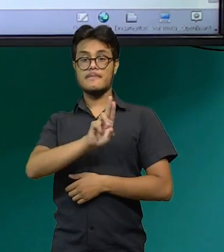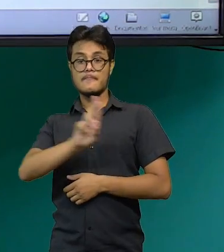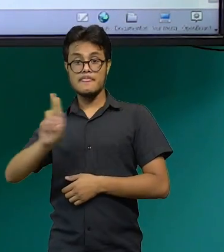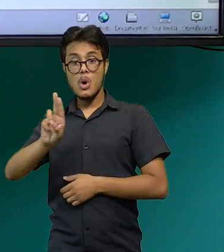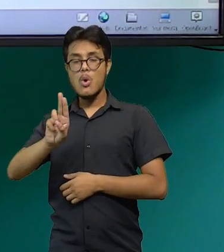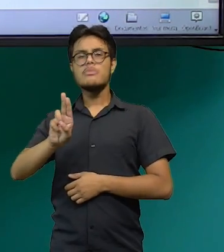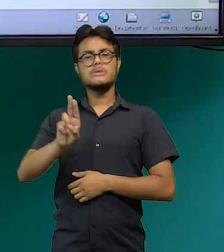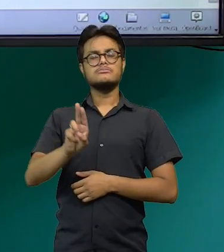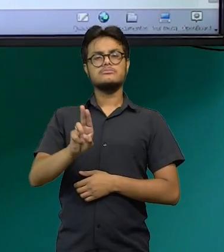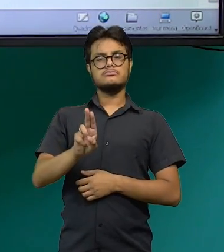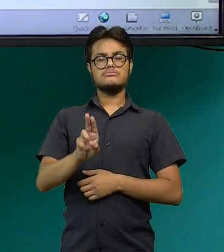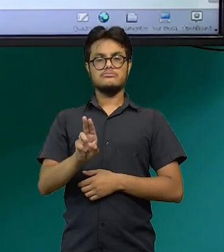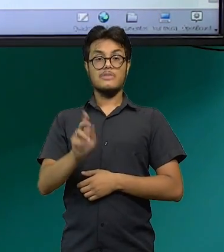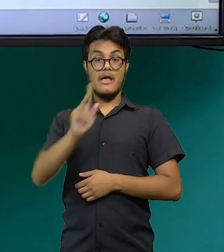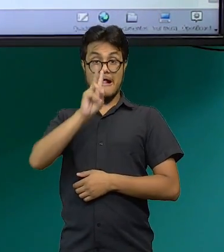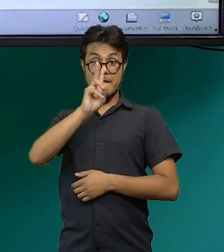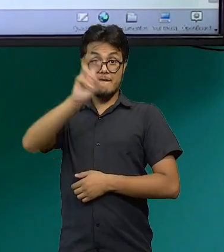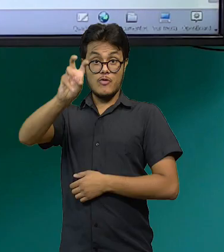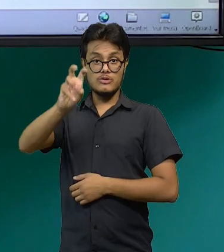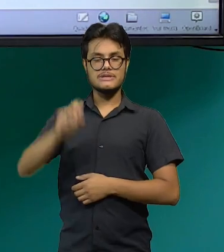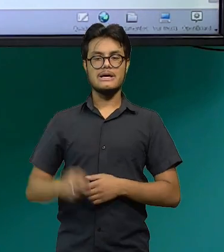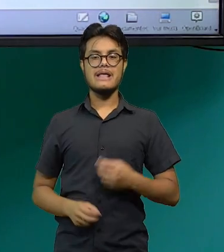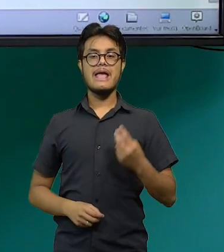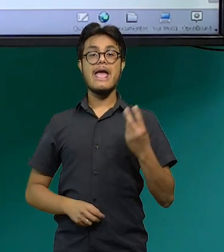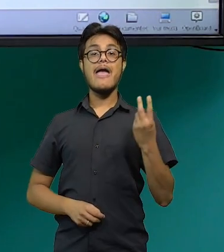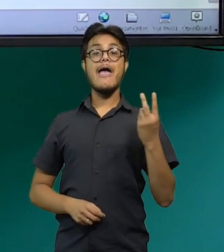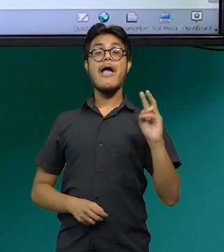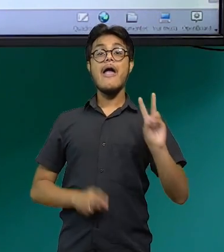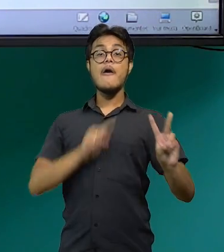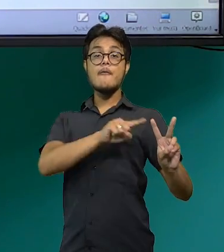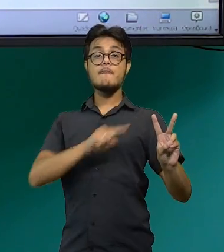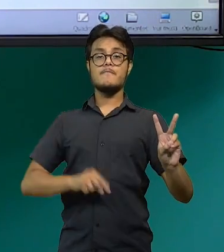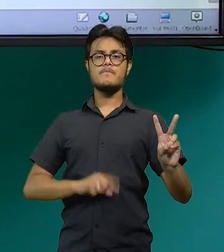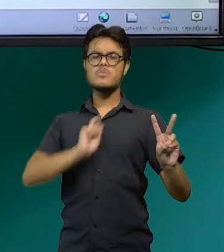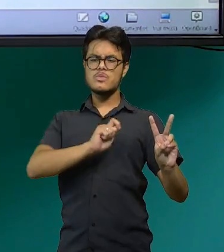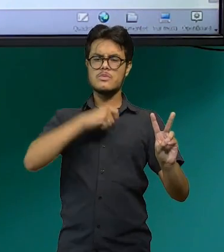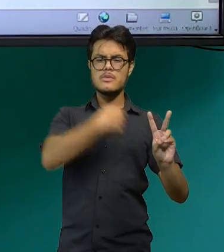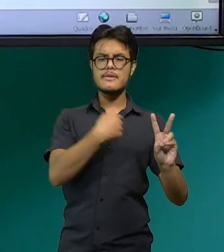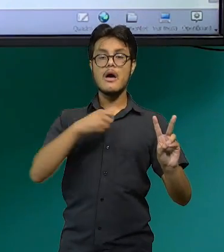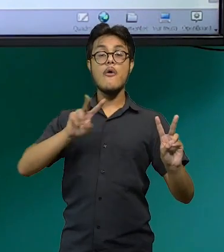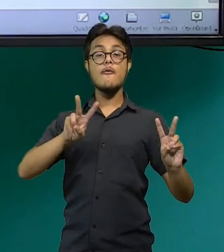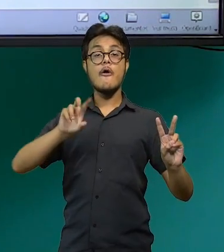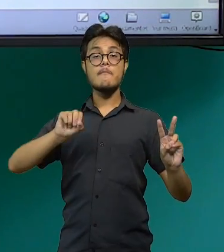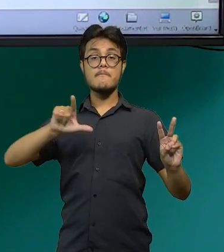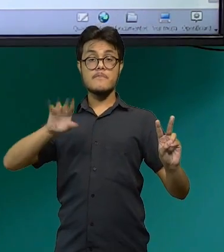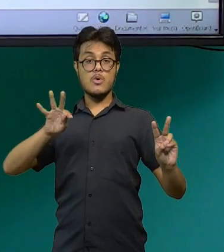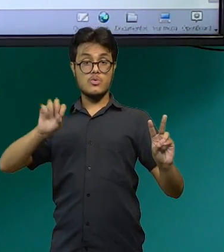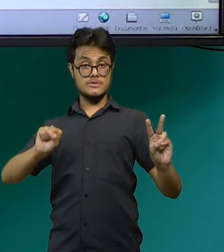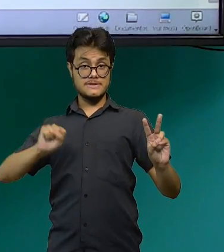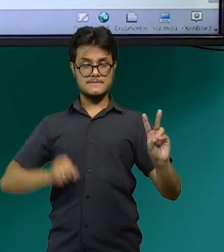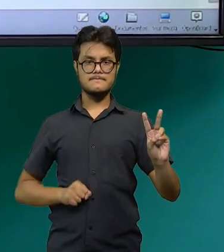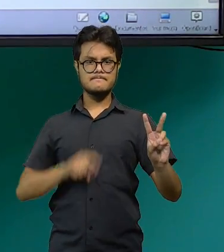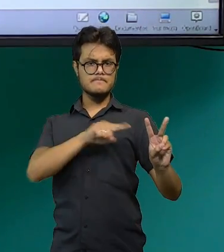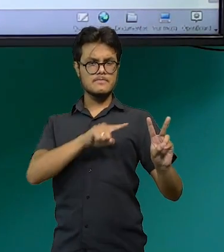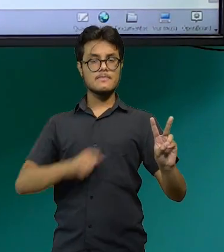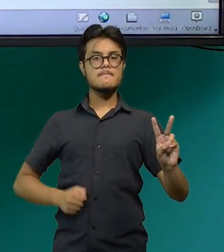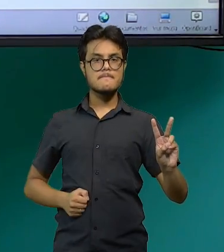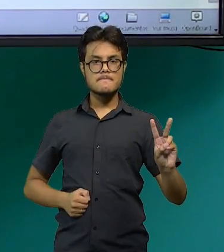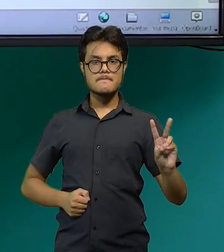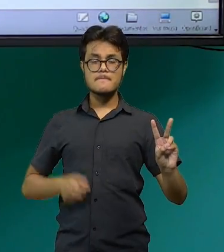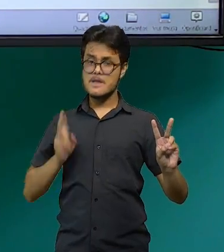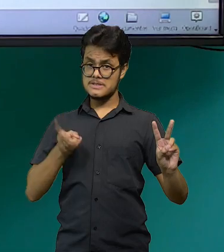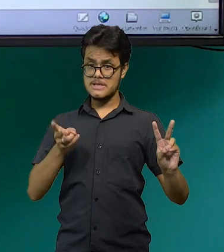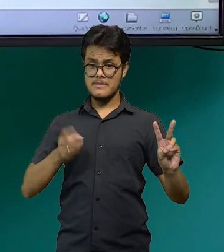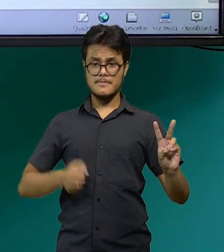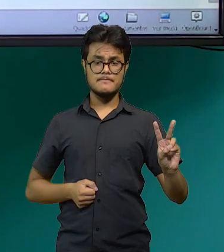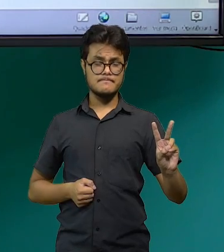Tanto para a diferença de potencial quanto para a força eletromotriz, A unidade utilizada é o volt. Volts que